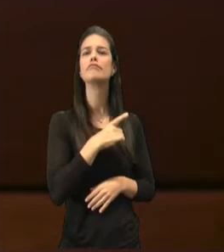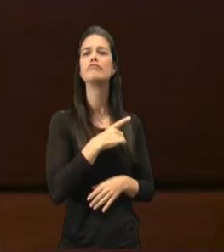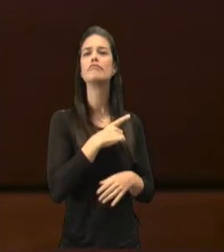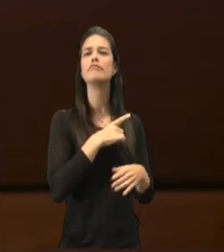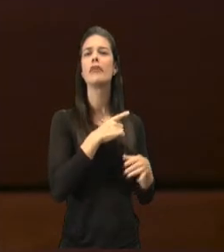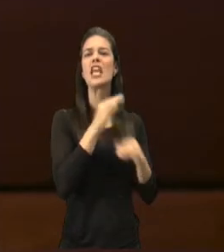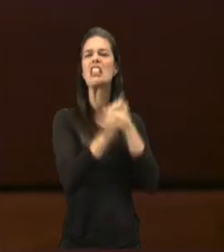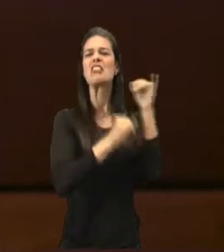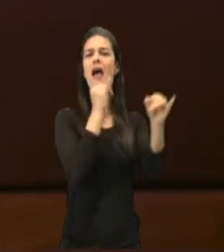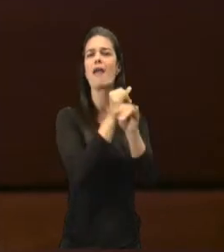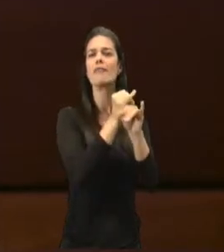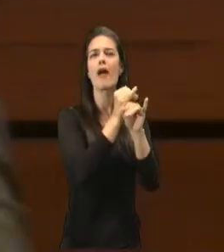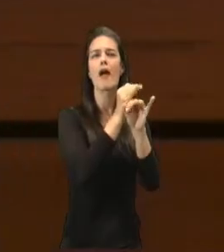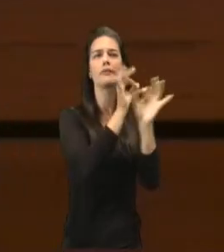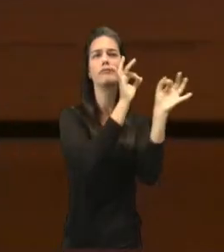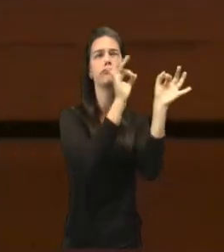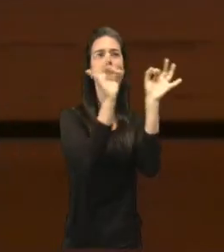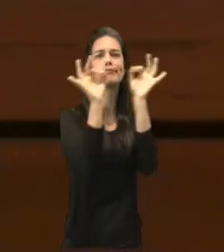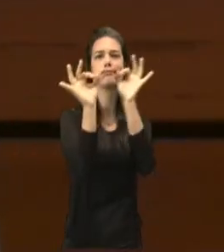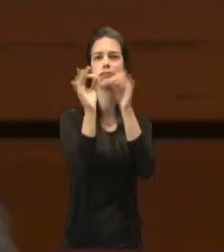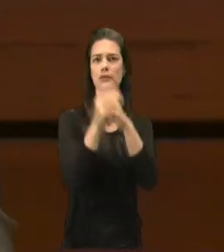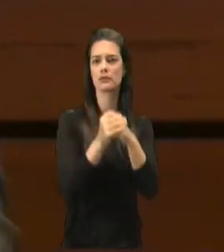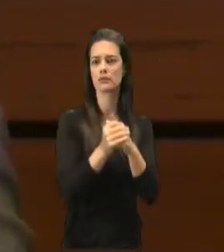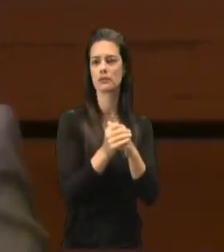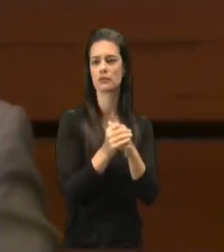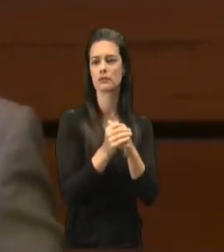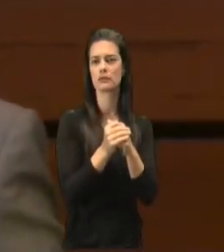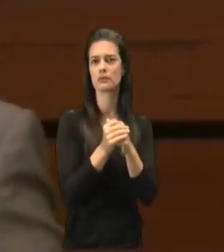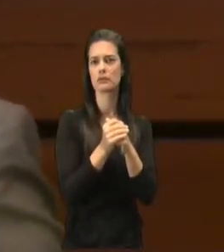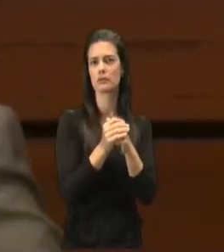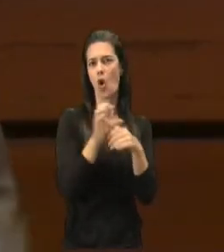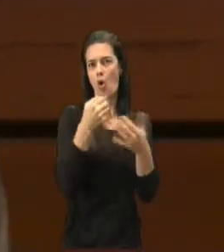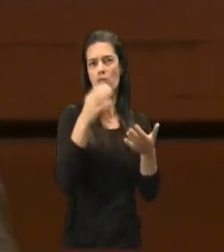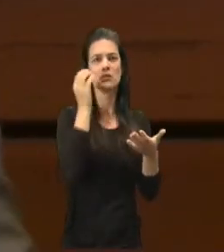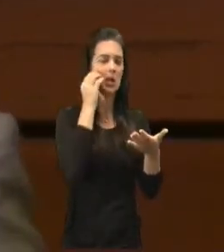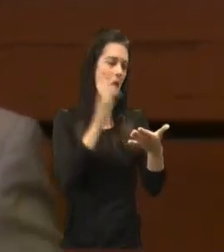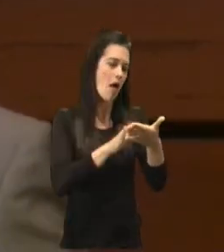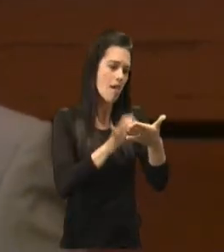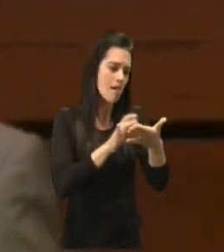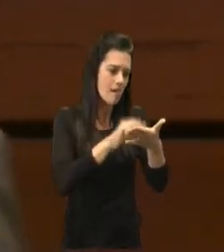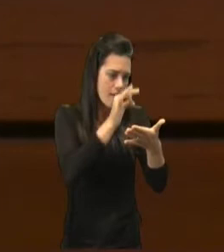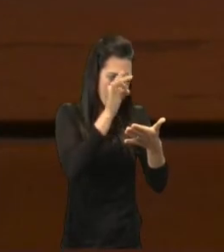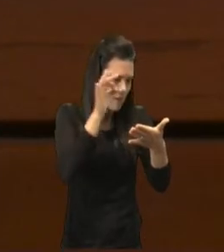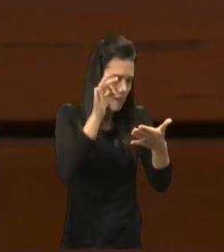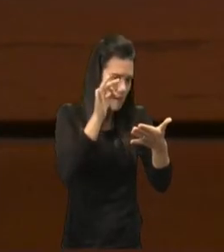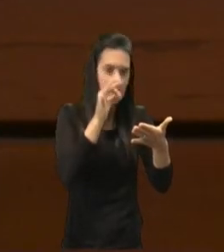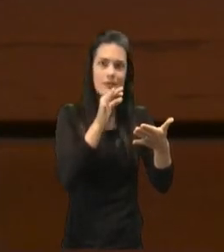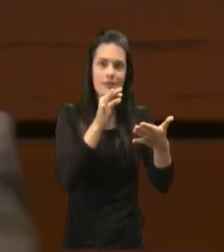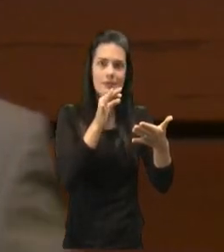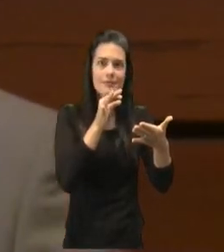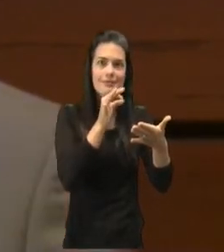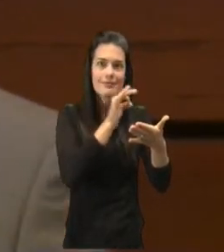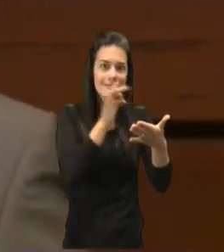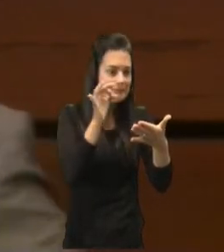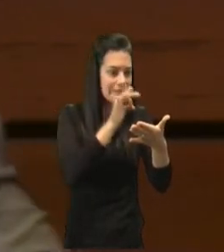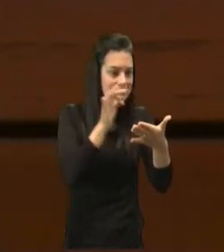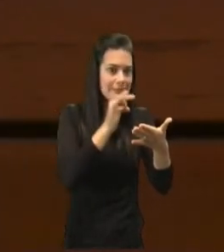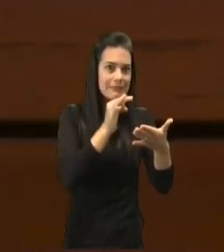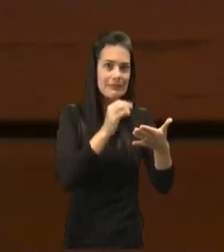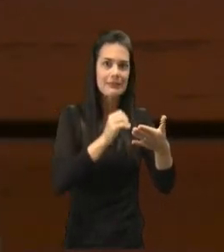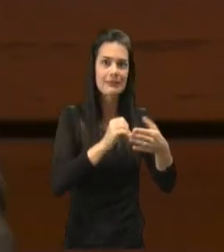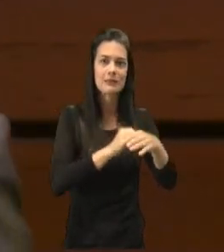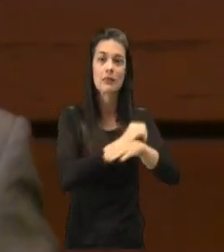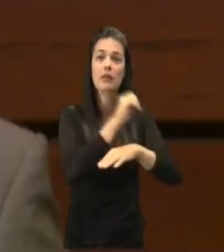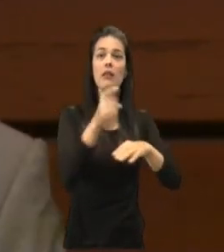anos. E a mãe aflita, e a filha não desgrudava do seu celular, não desgrudava daquilo que ela estava vendo, e a filha então começou a falar